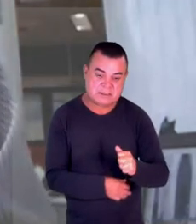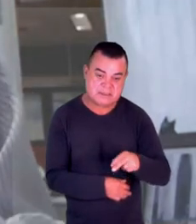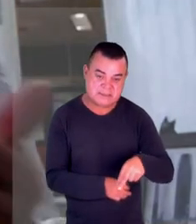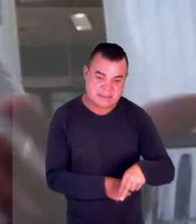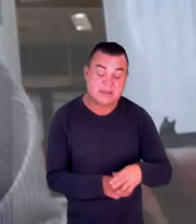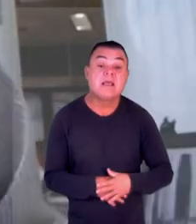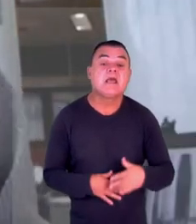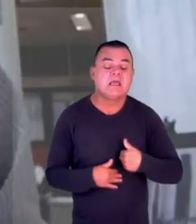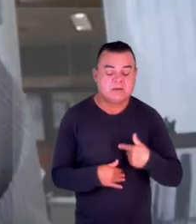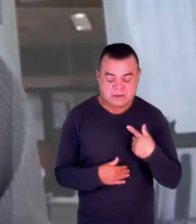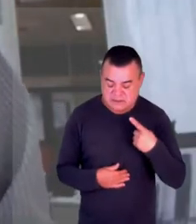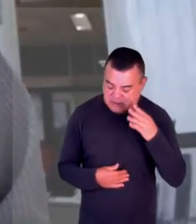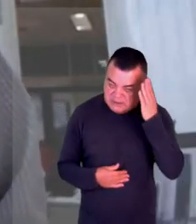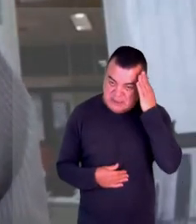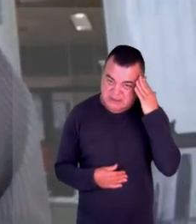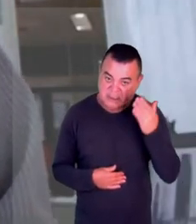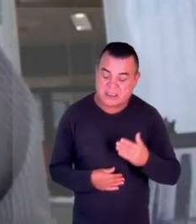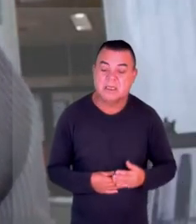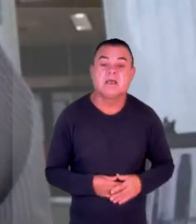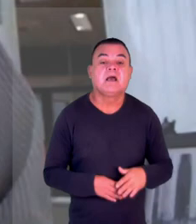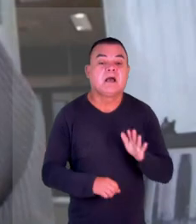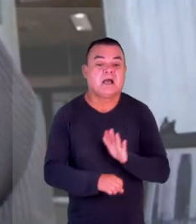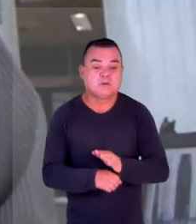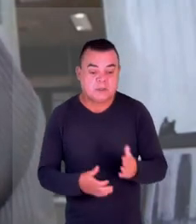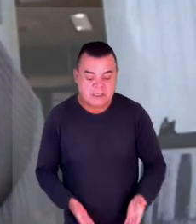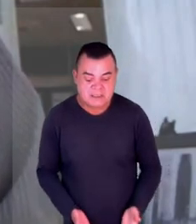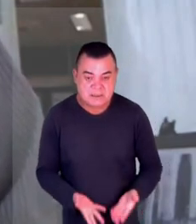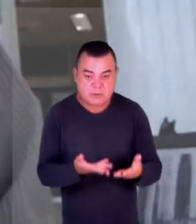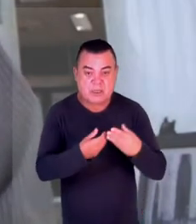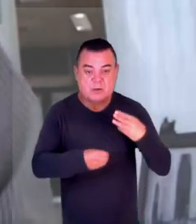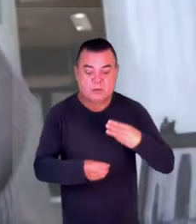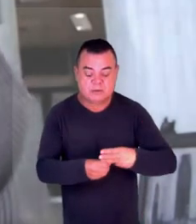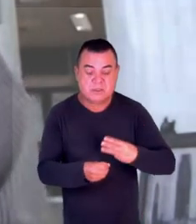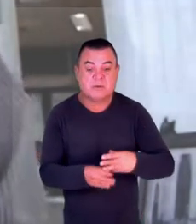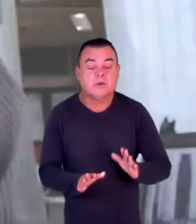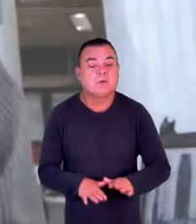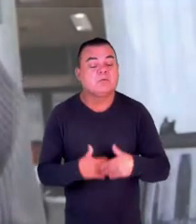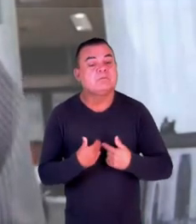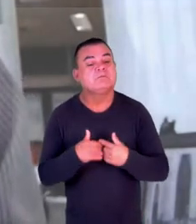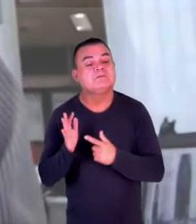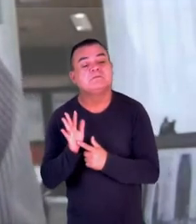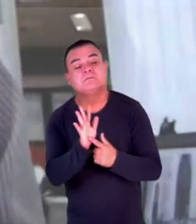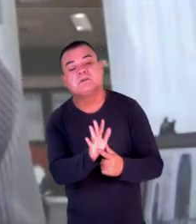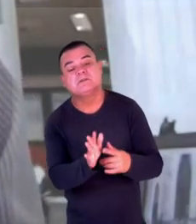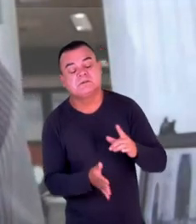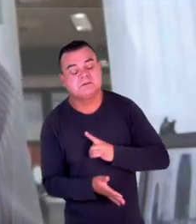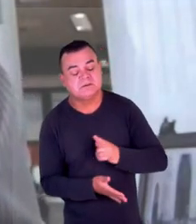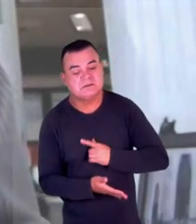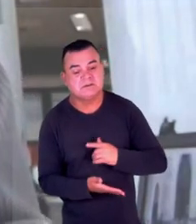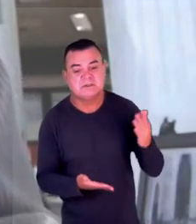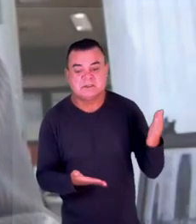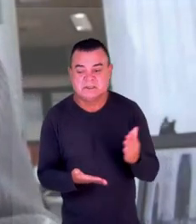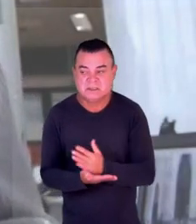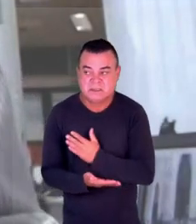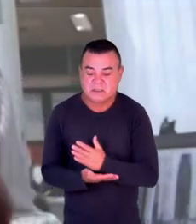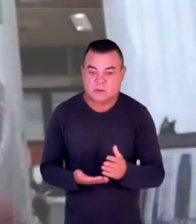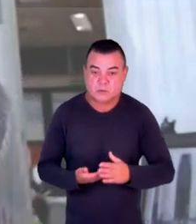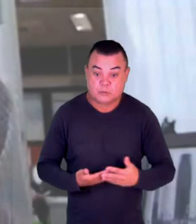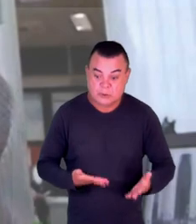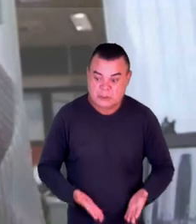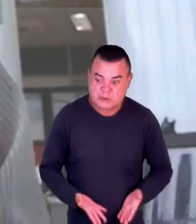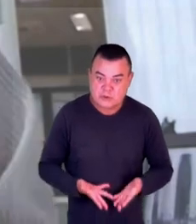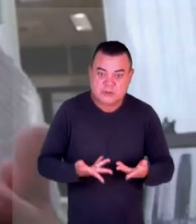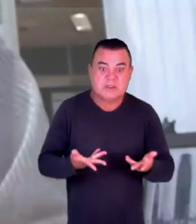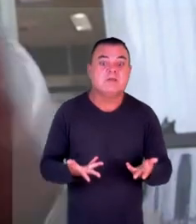ajuda estimular o município né quando você mostra que tem algum né estimula os